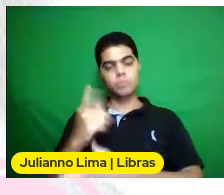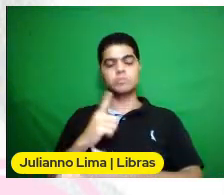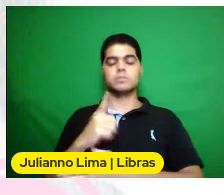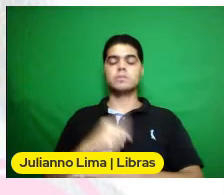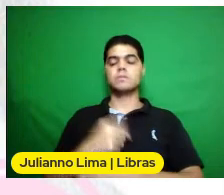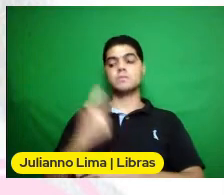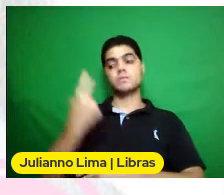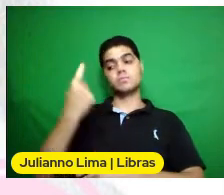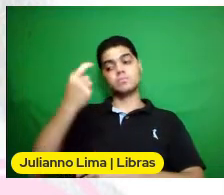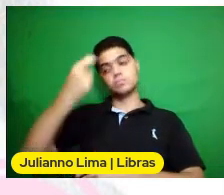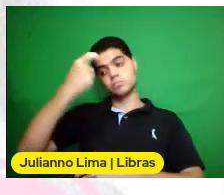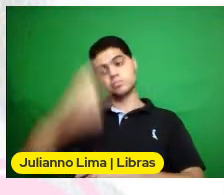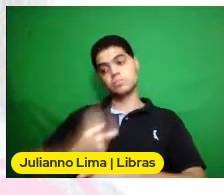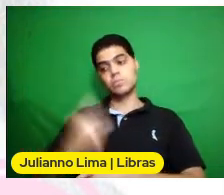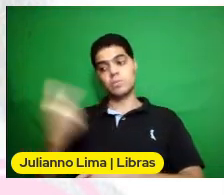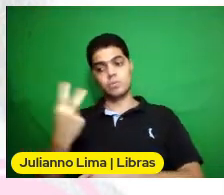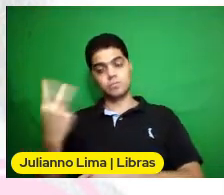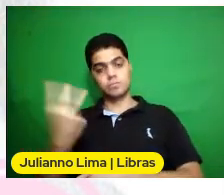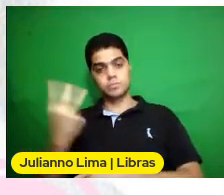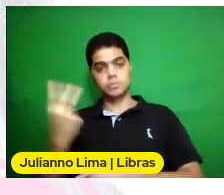Michel produzir